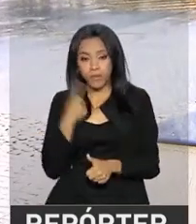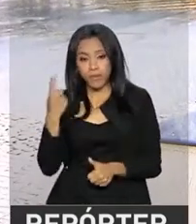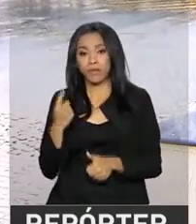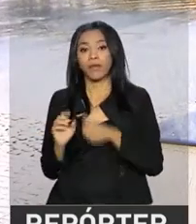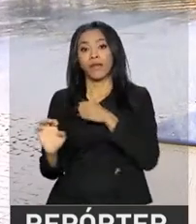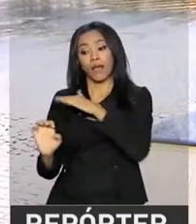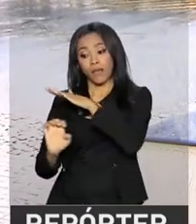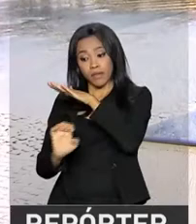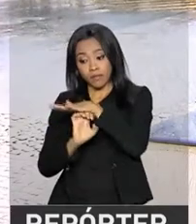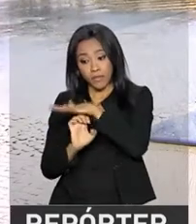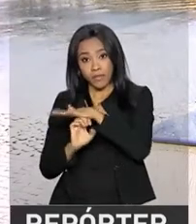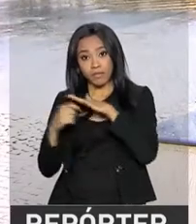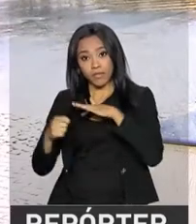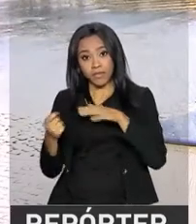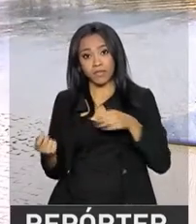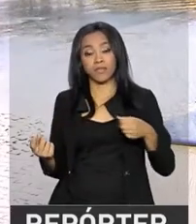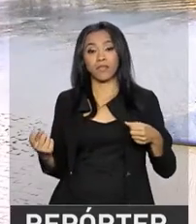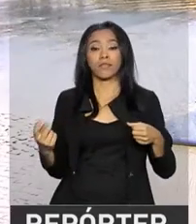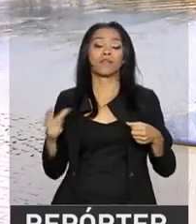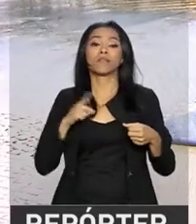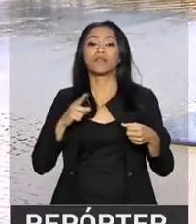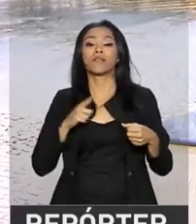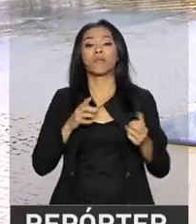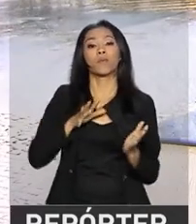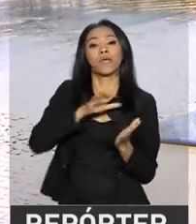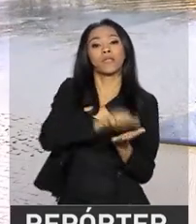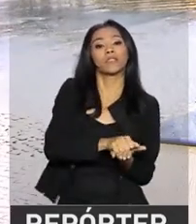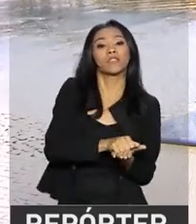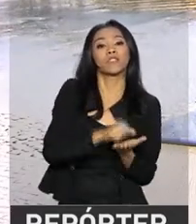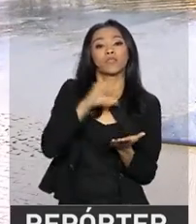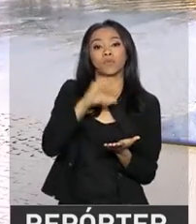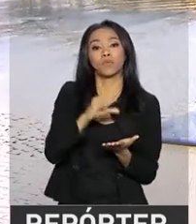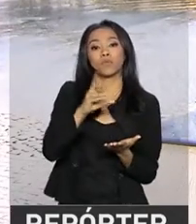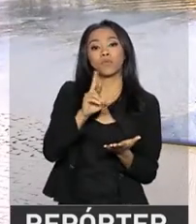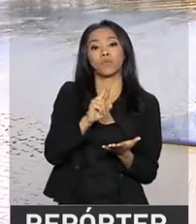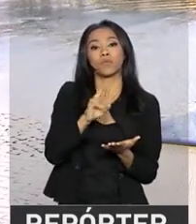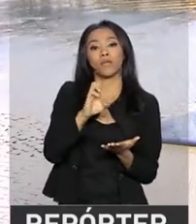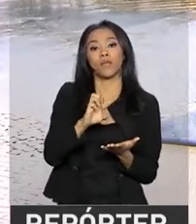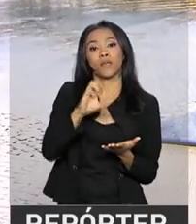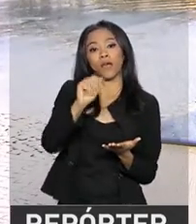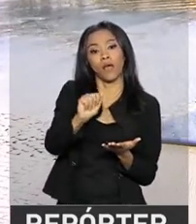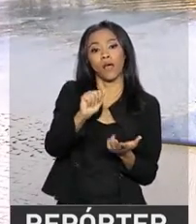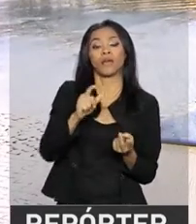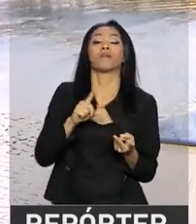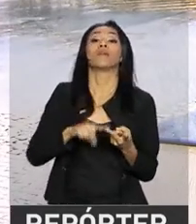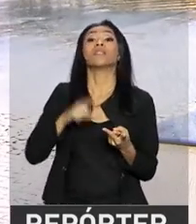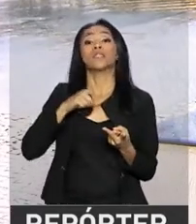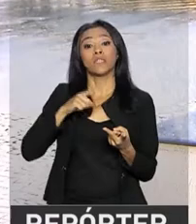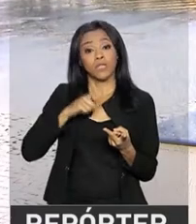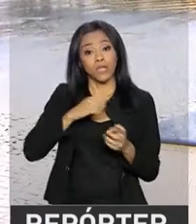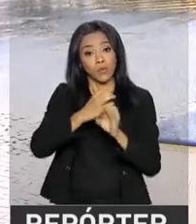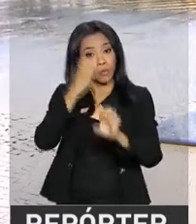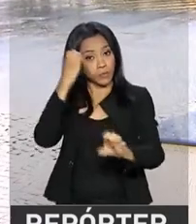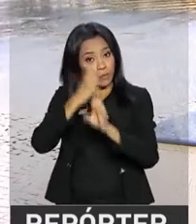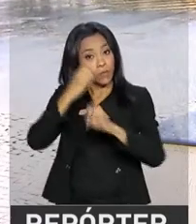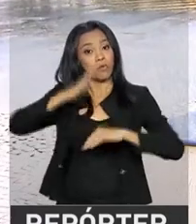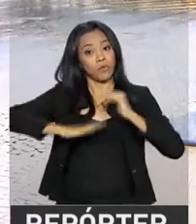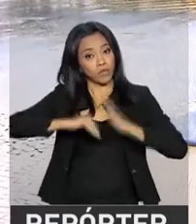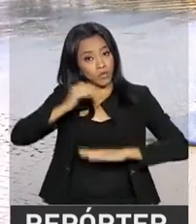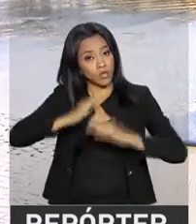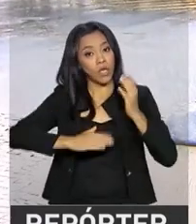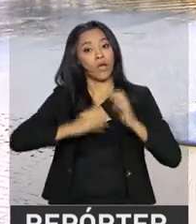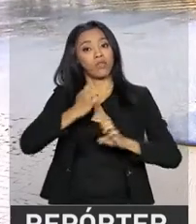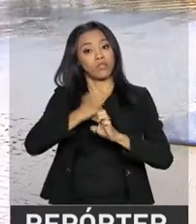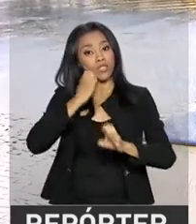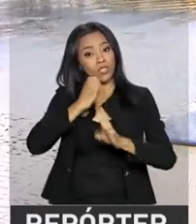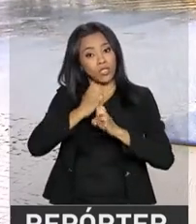ser registrada no CREA. A gente tem engenheiro responsável. Todos os nossos colaboradores são profissionais de